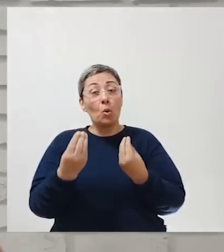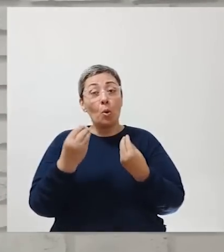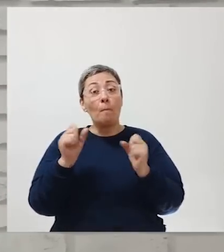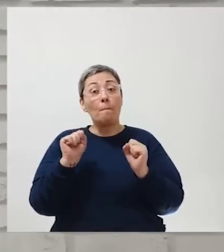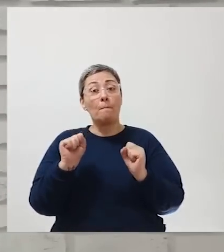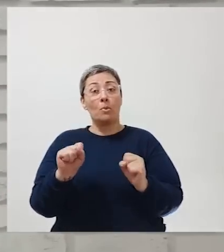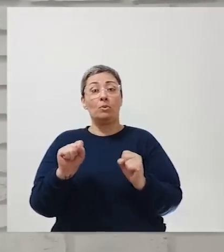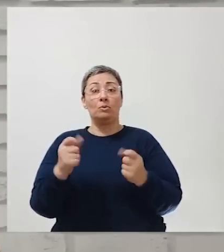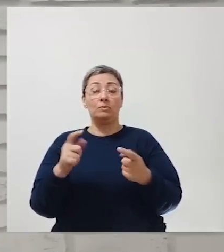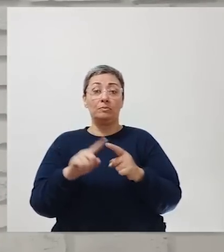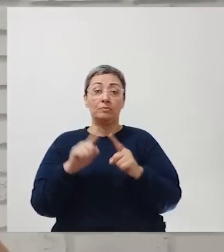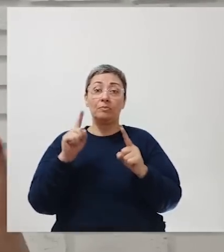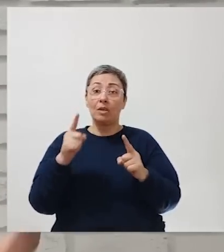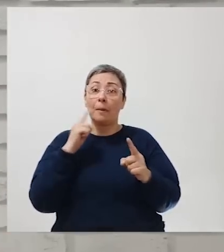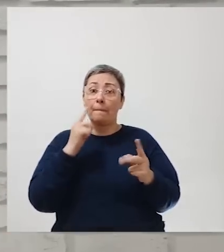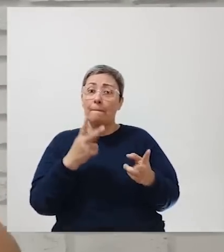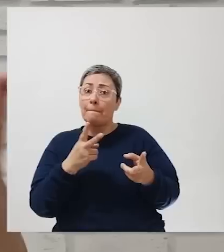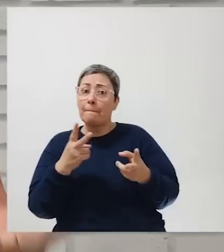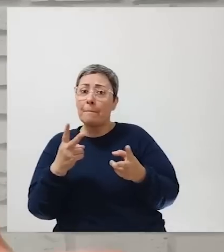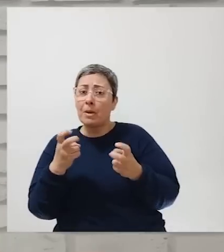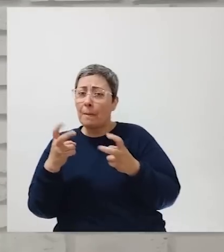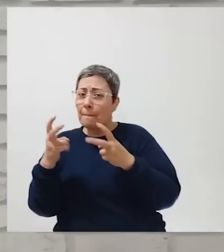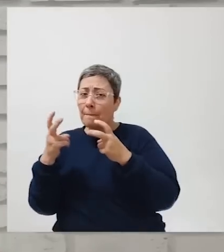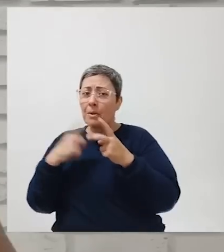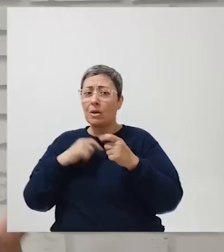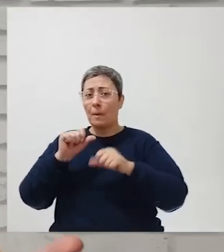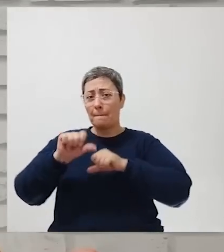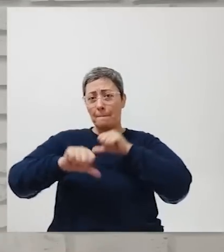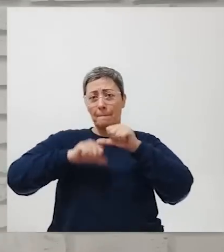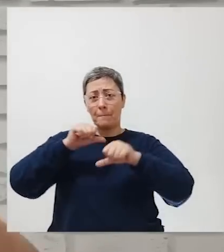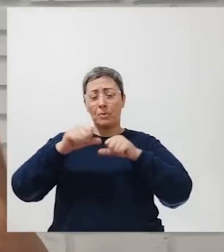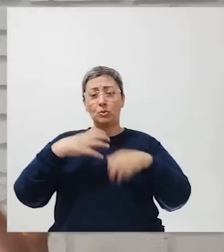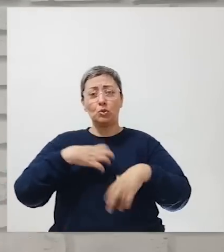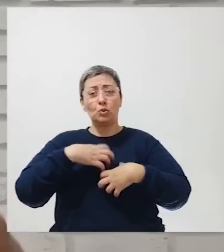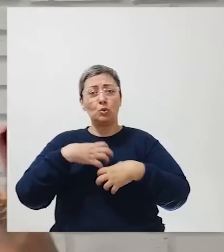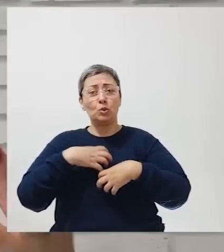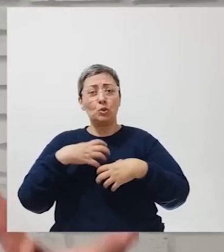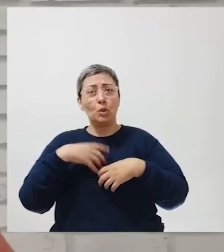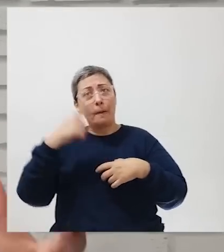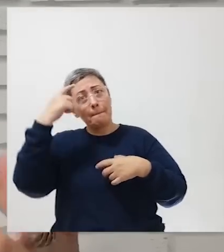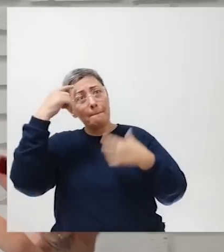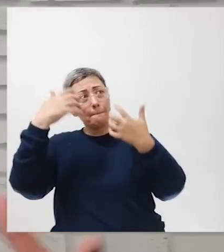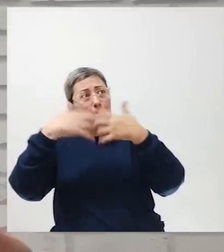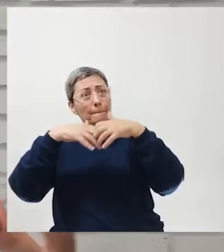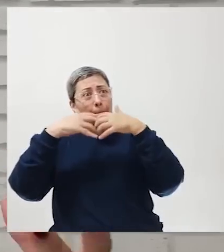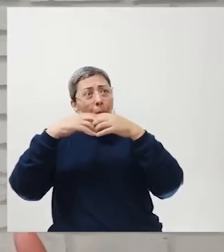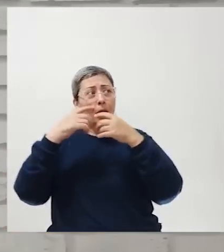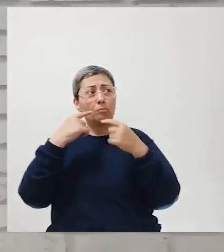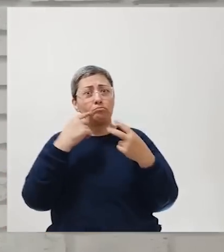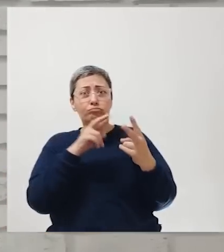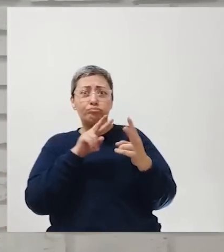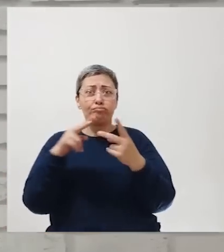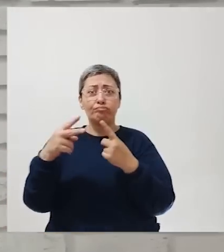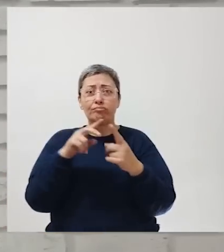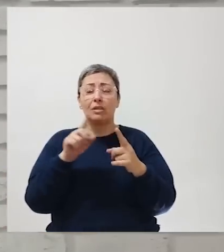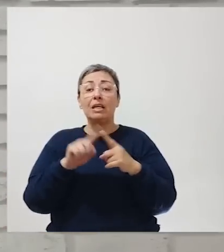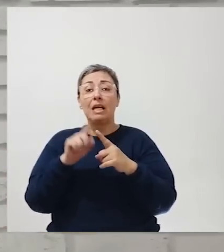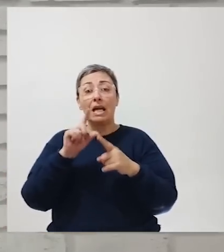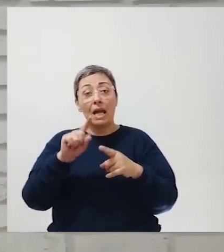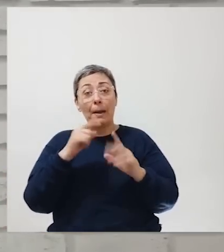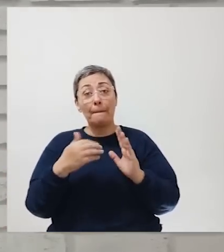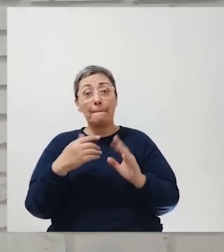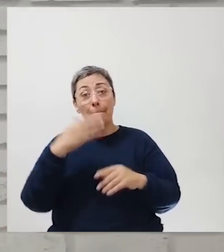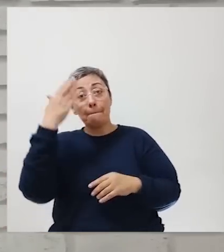isso é possível. E eu já percebi muitas mudanças no jeito que ele pensa em relação às coisas. Essa é